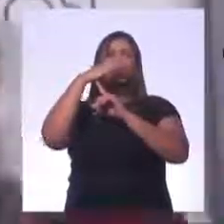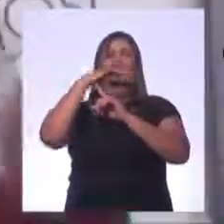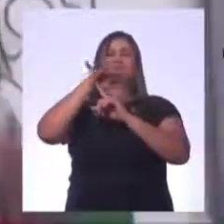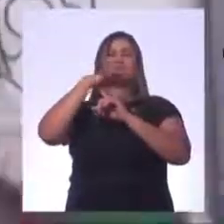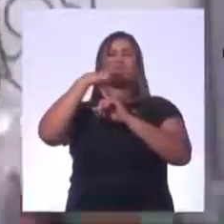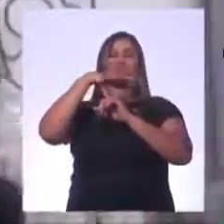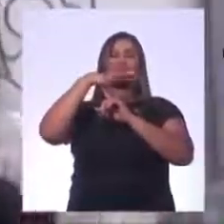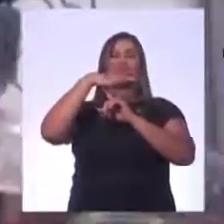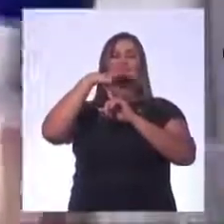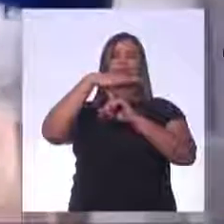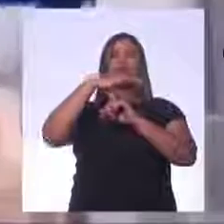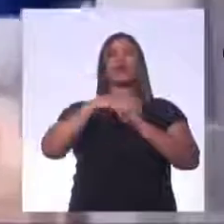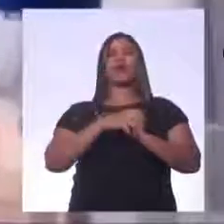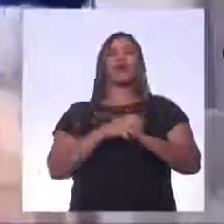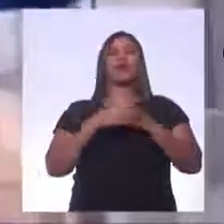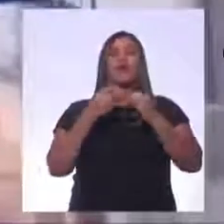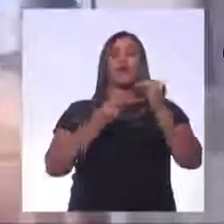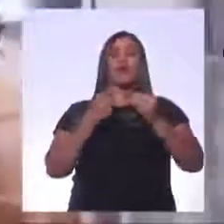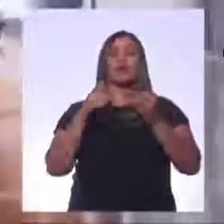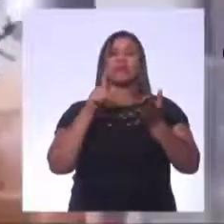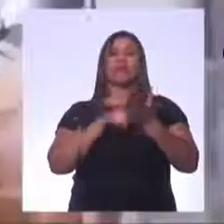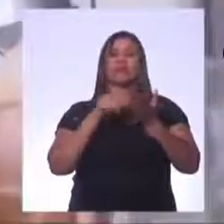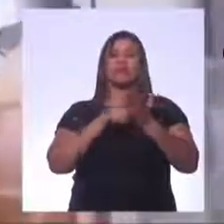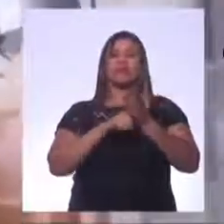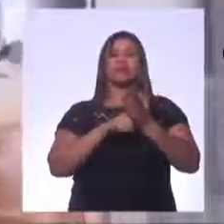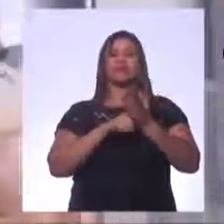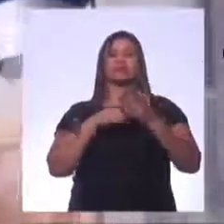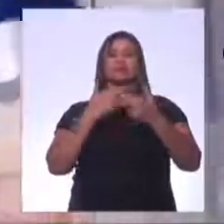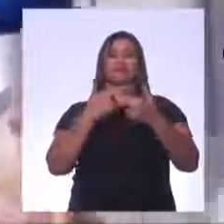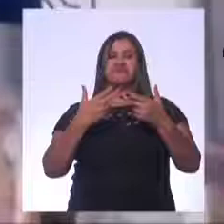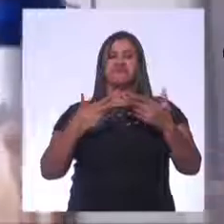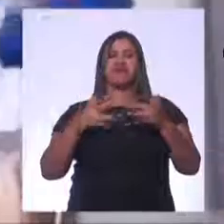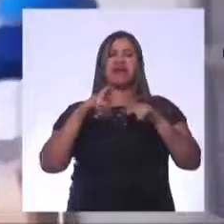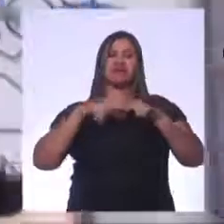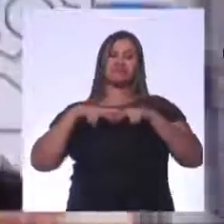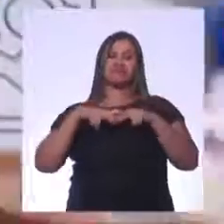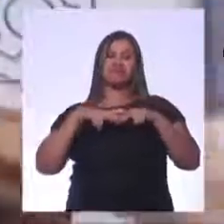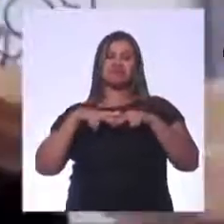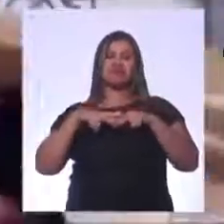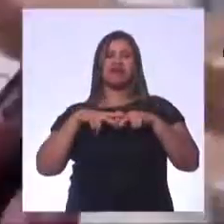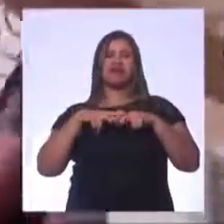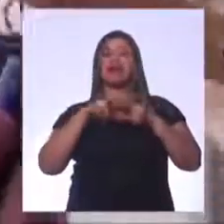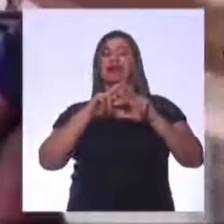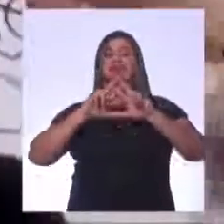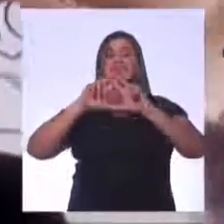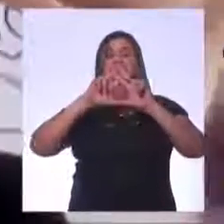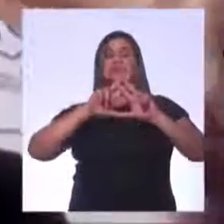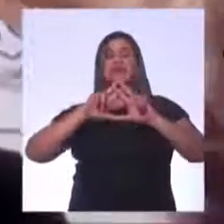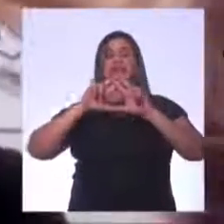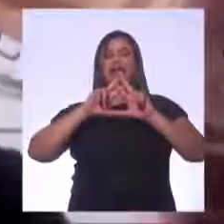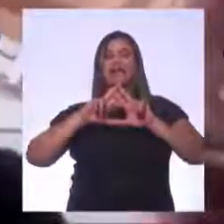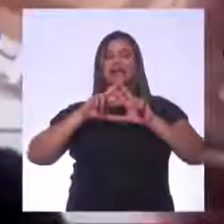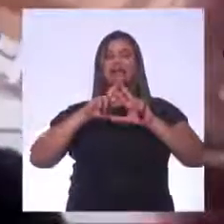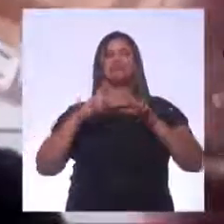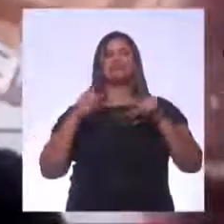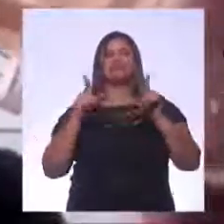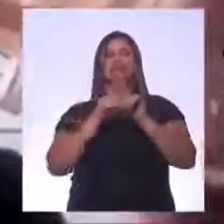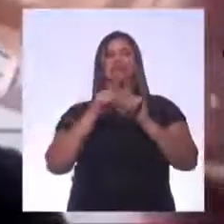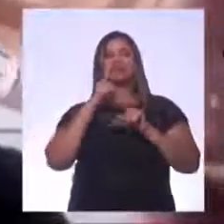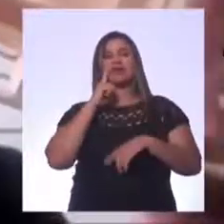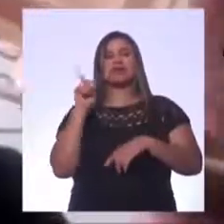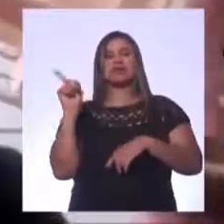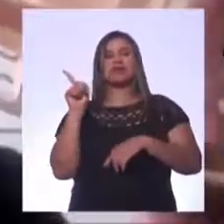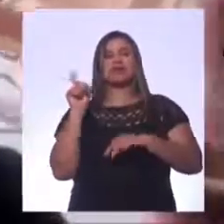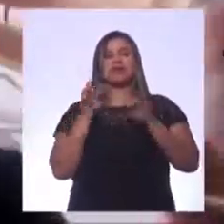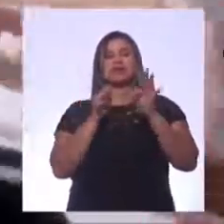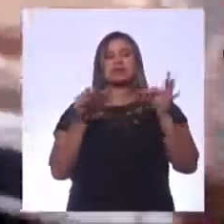com sucata, e também a gente utilizou o circuito elétrico simples, como esse que o professor Paulo fez. Vejam,